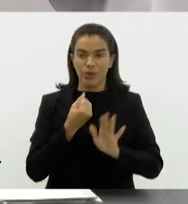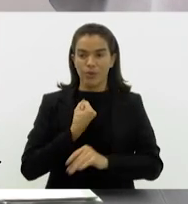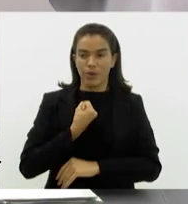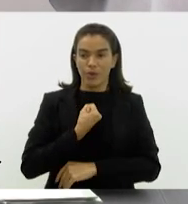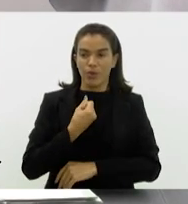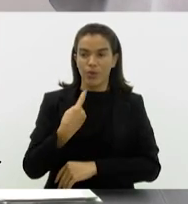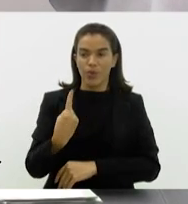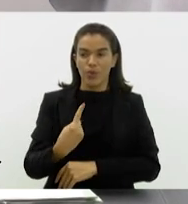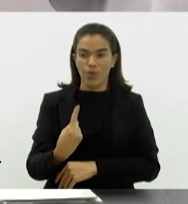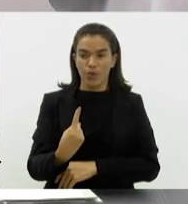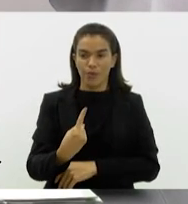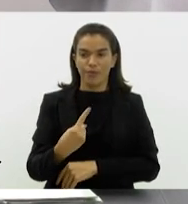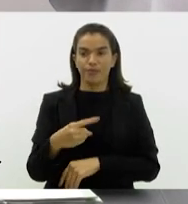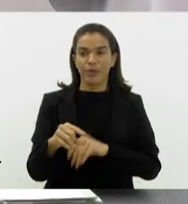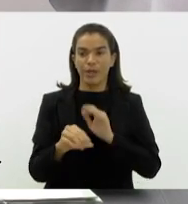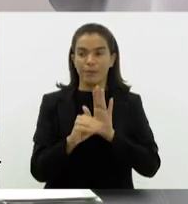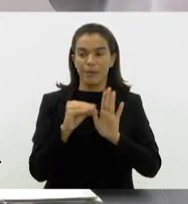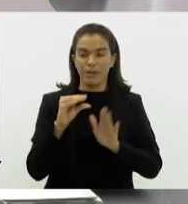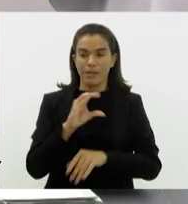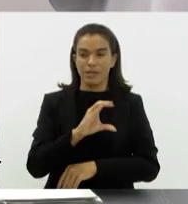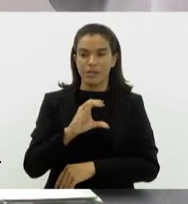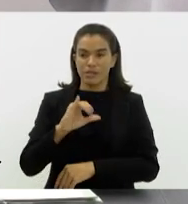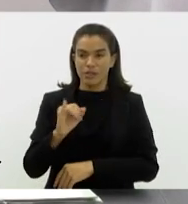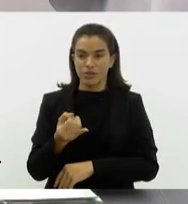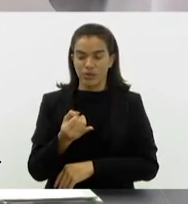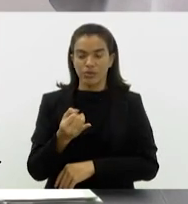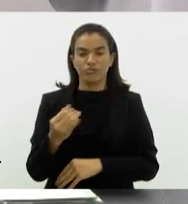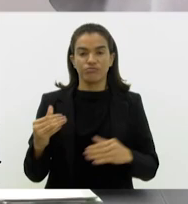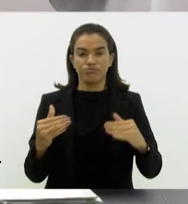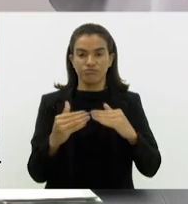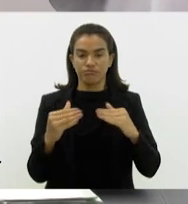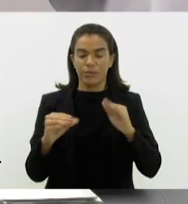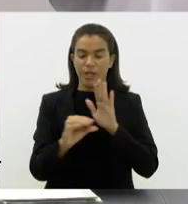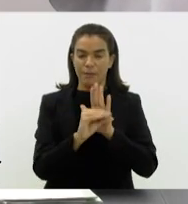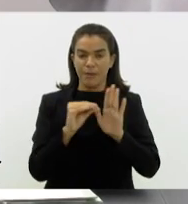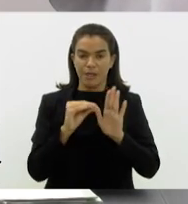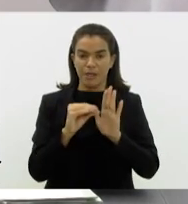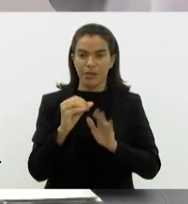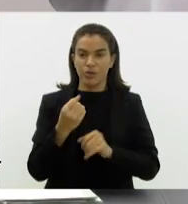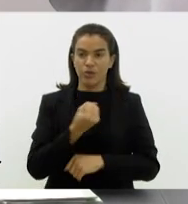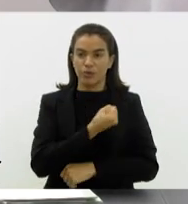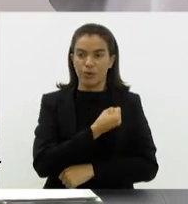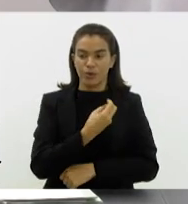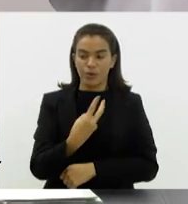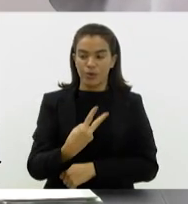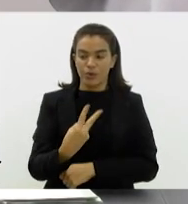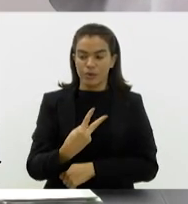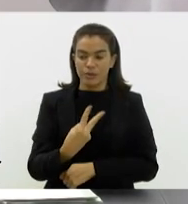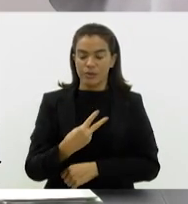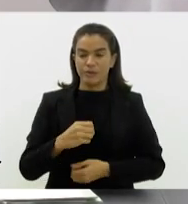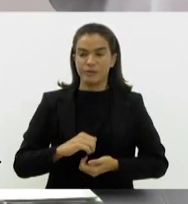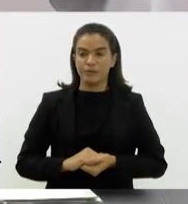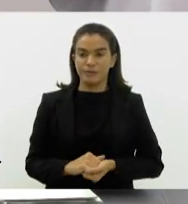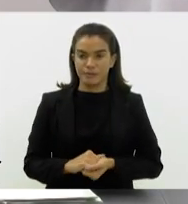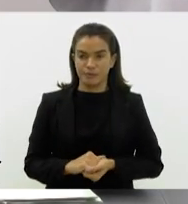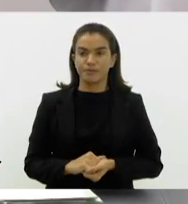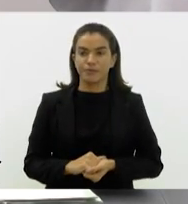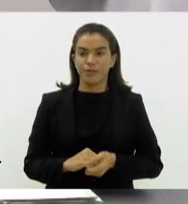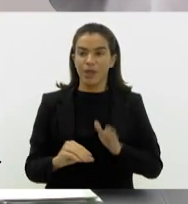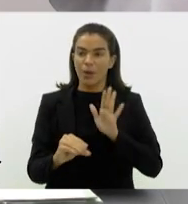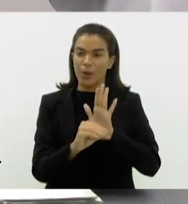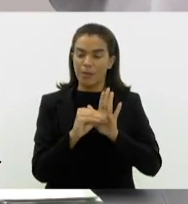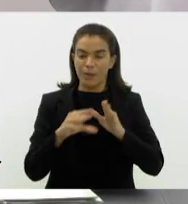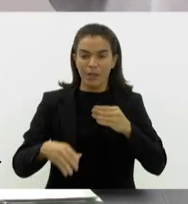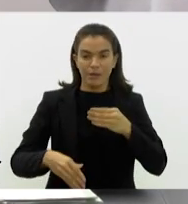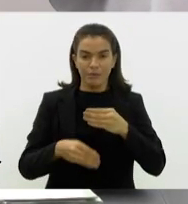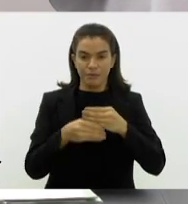aprovação da emenda da CCJ, favorável à emenda número 2. Esse é o parecer. A emenda número 2 é uma emenda